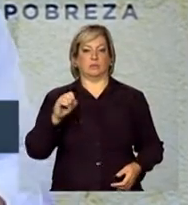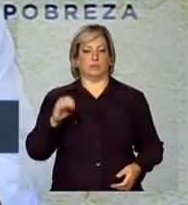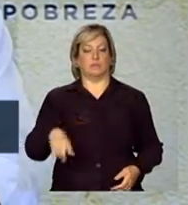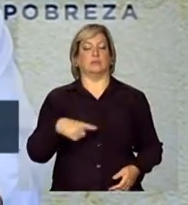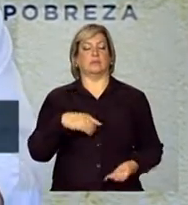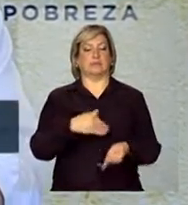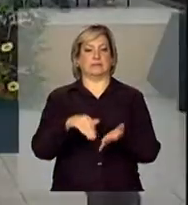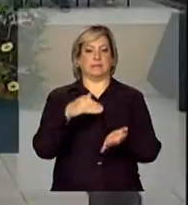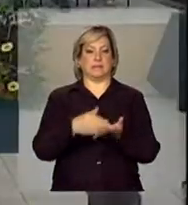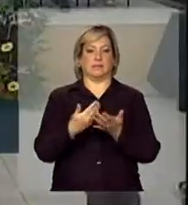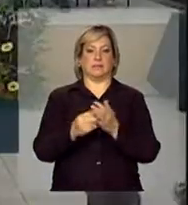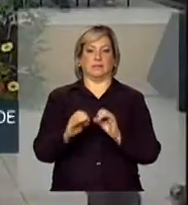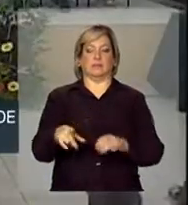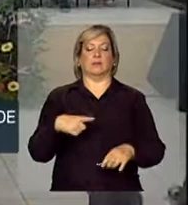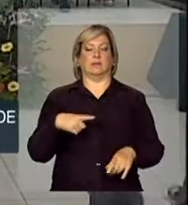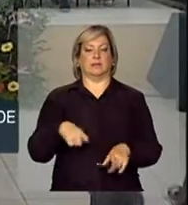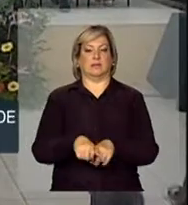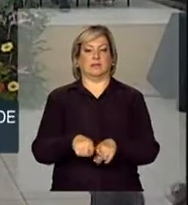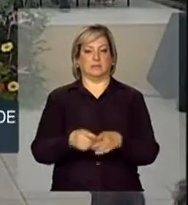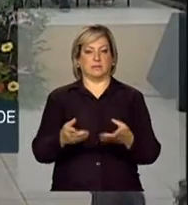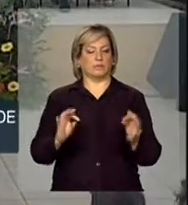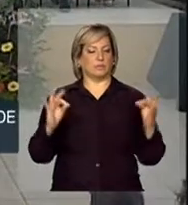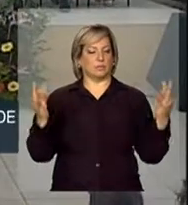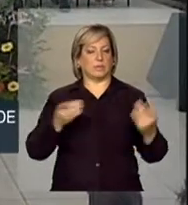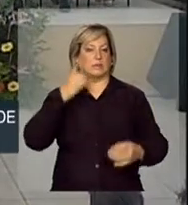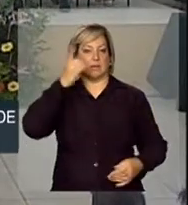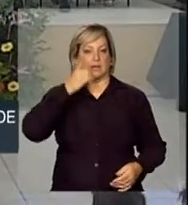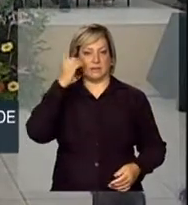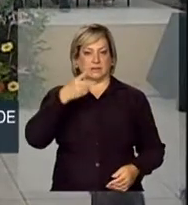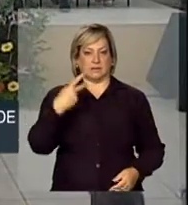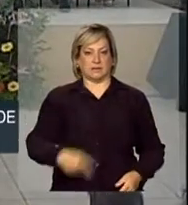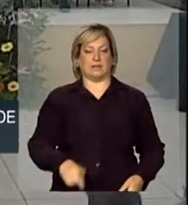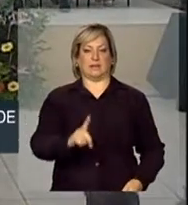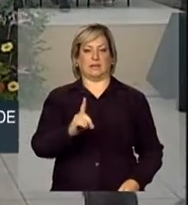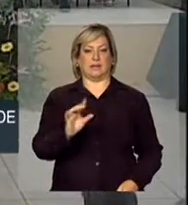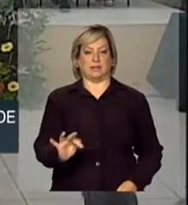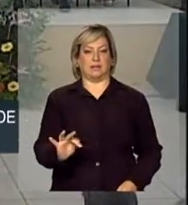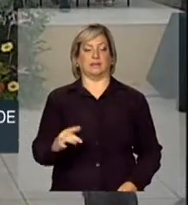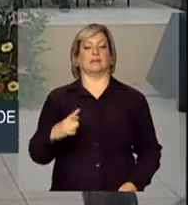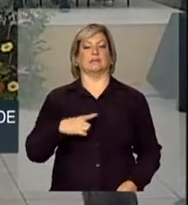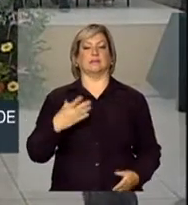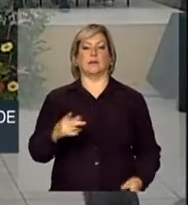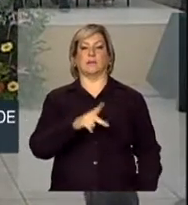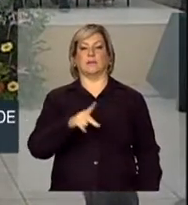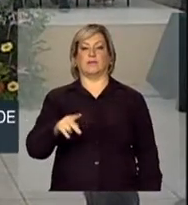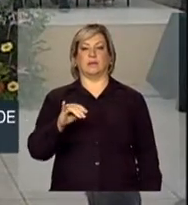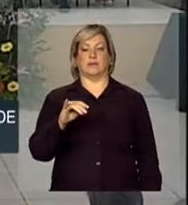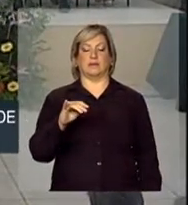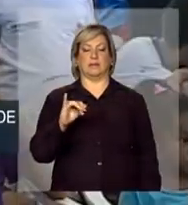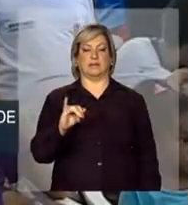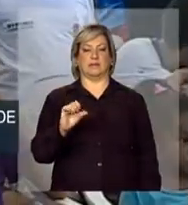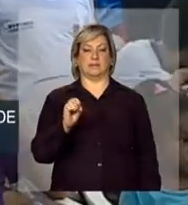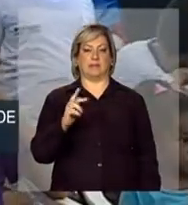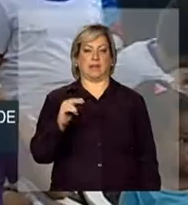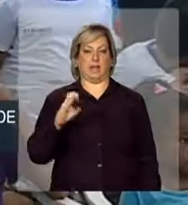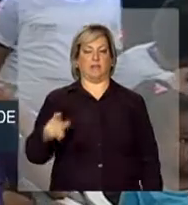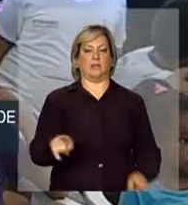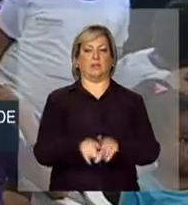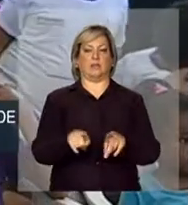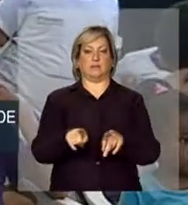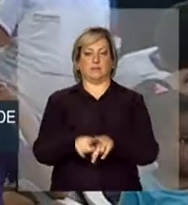Estadual de Educação deputados distritais tá aqui Professor Israel deputado Cristiano